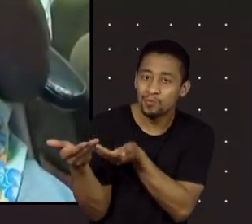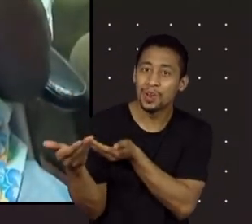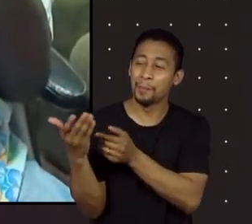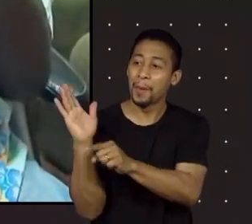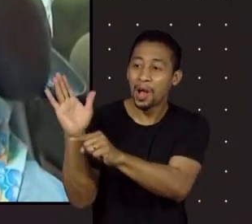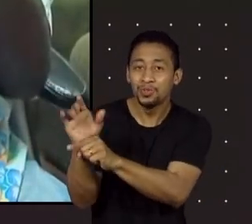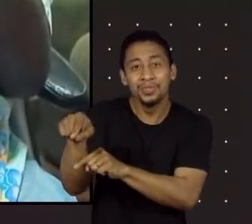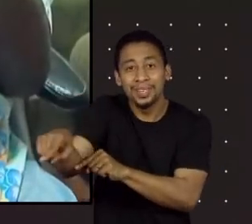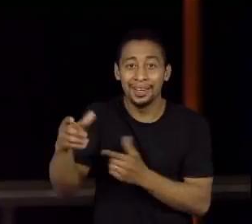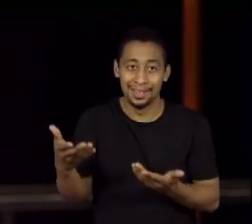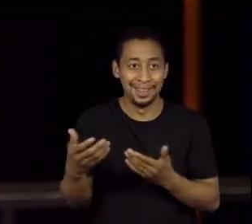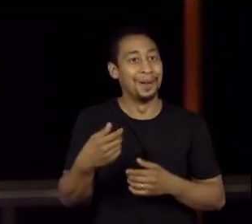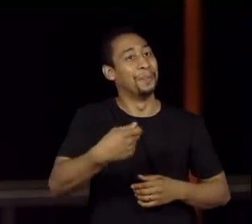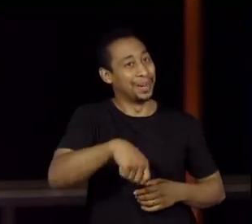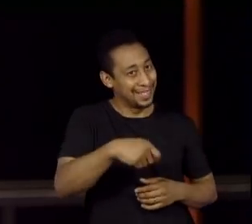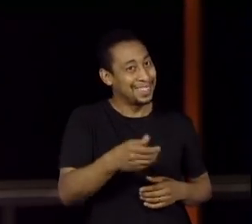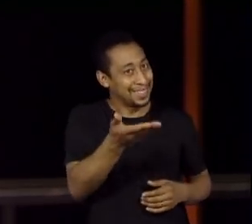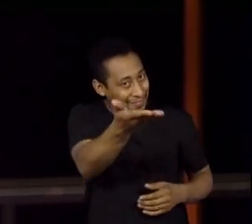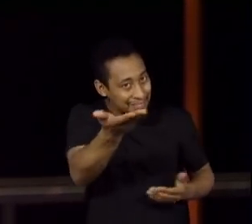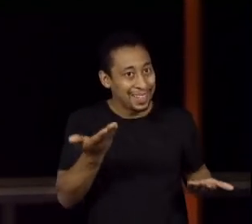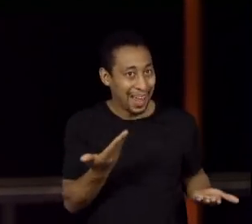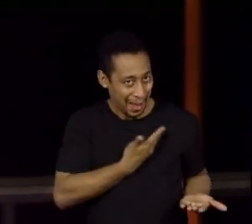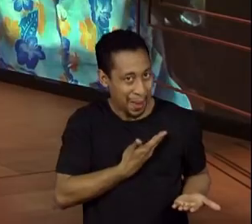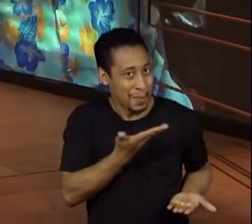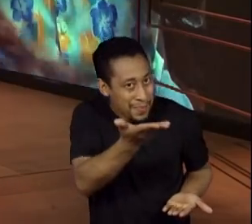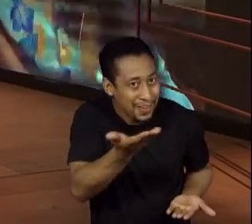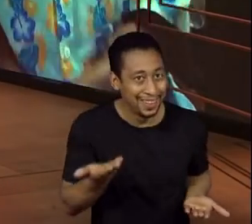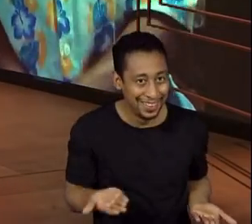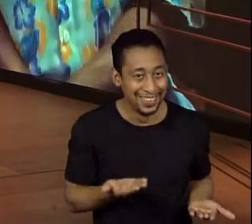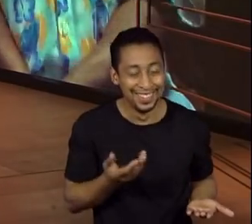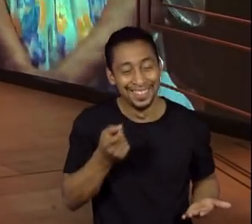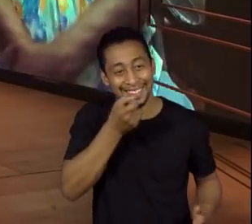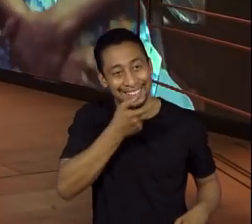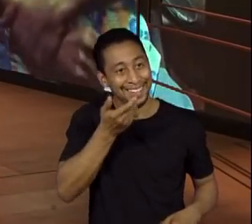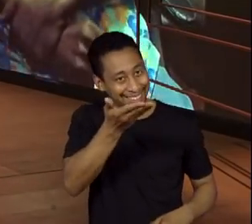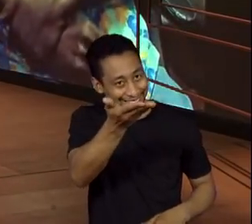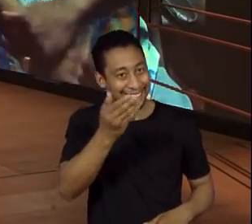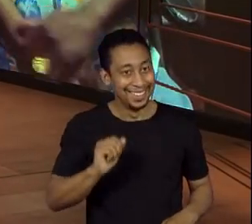isso? Precisa do comfort, né? Precisa do comfort.